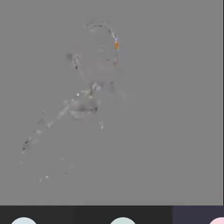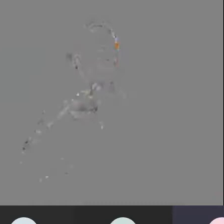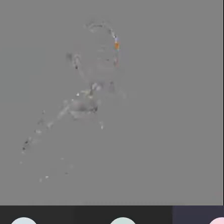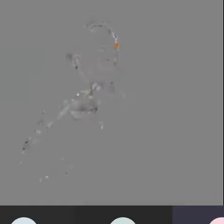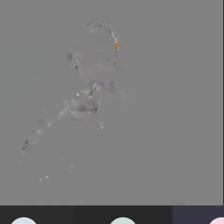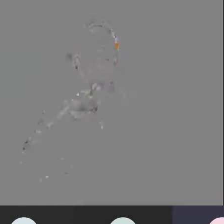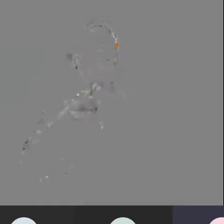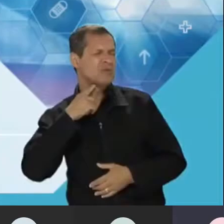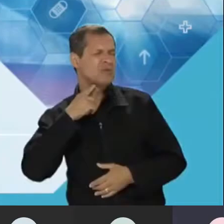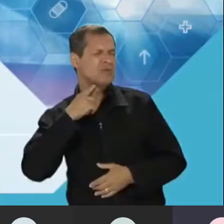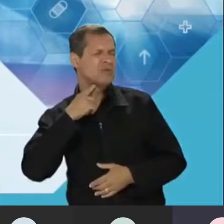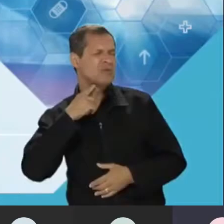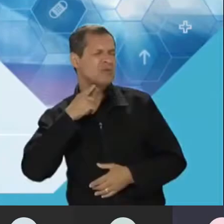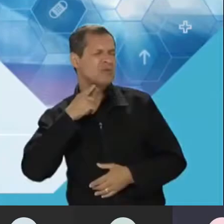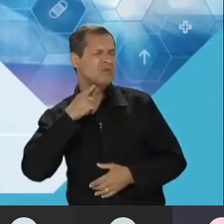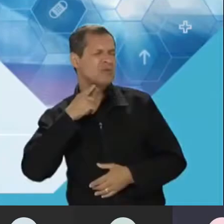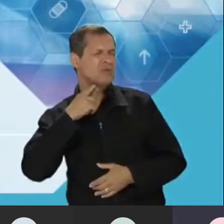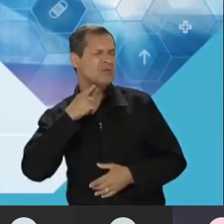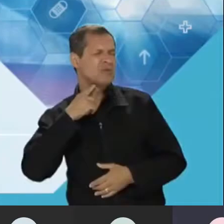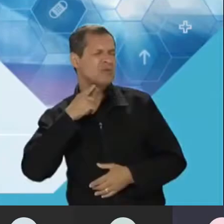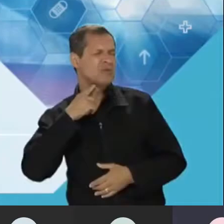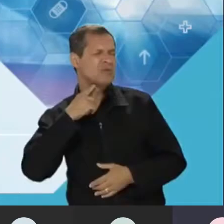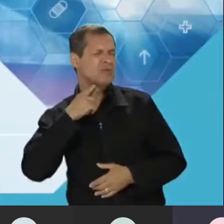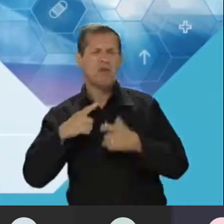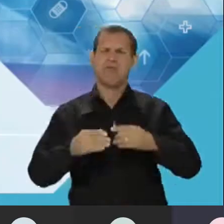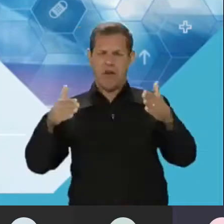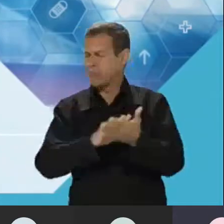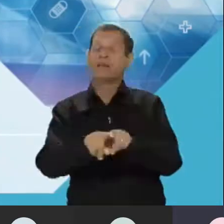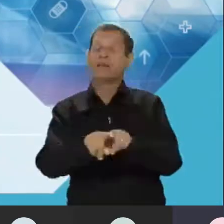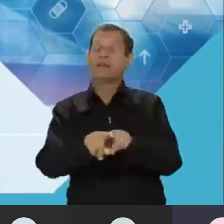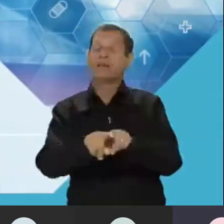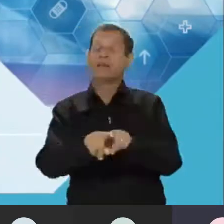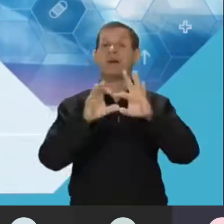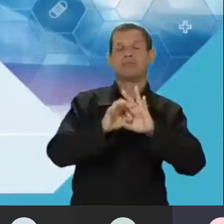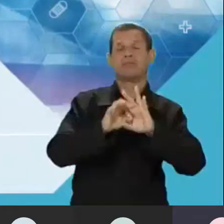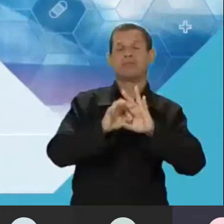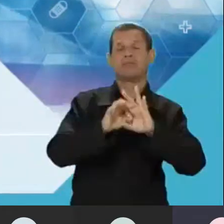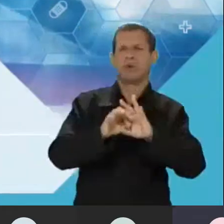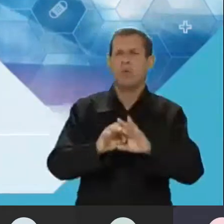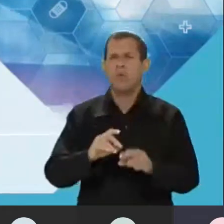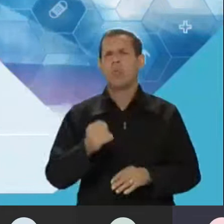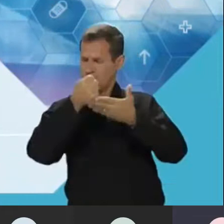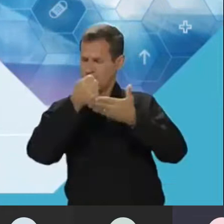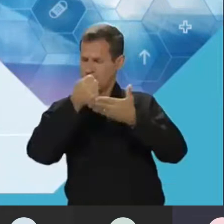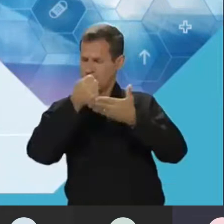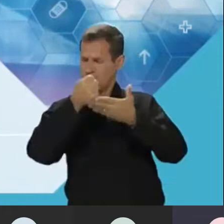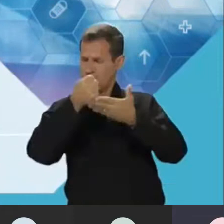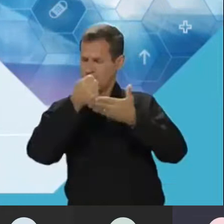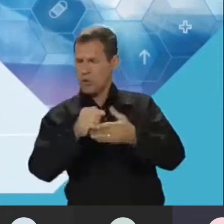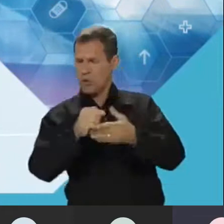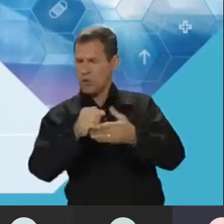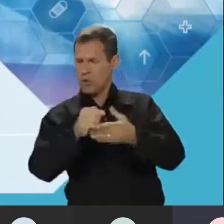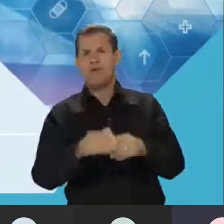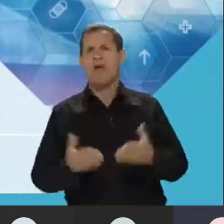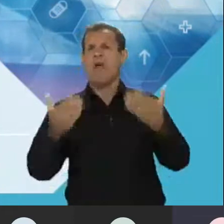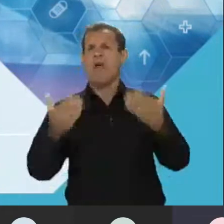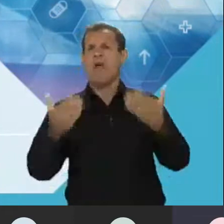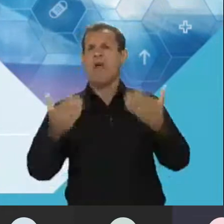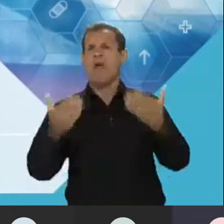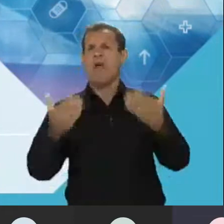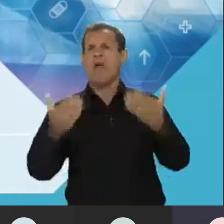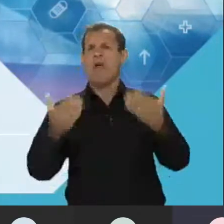local que fique fechado, que não tem ventilação, e ele também vai associar, né, um pouco os benefícios para locais quentes, que também traz um pouco